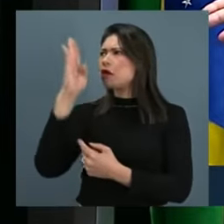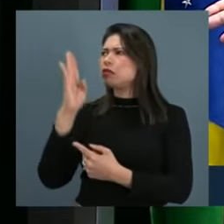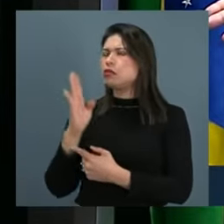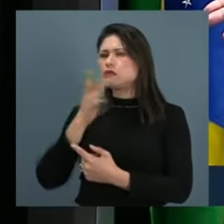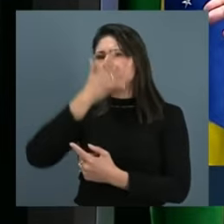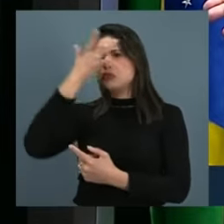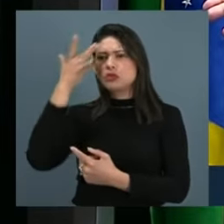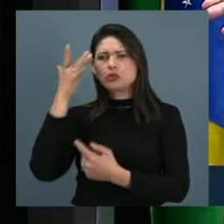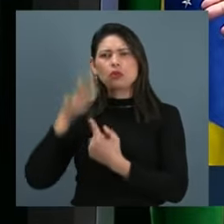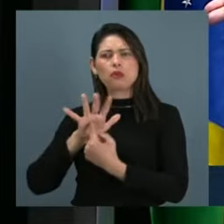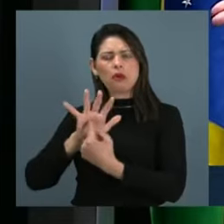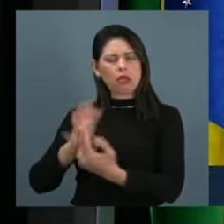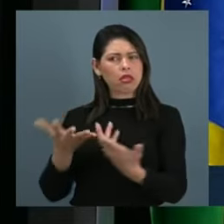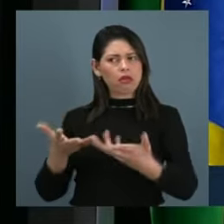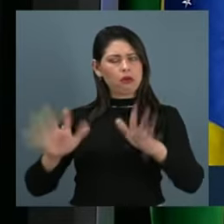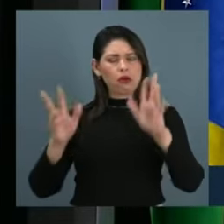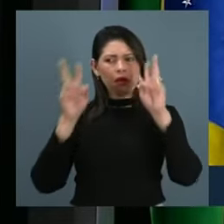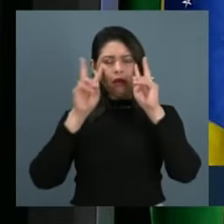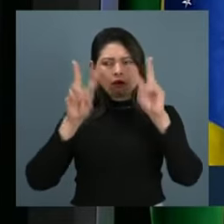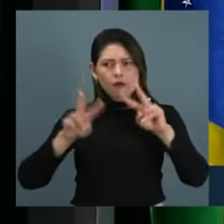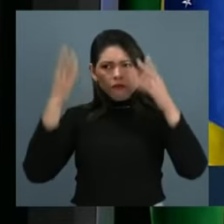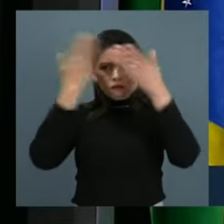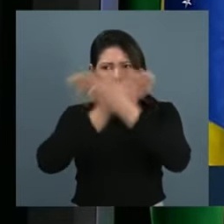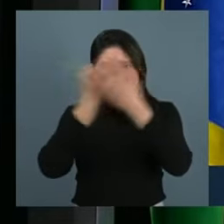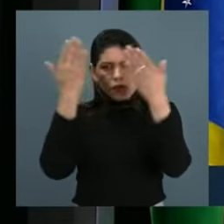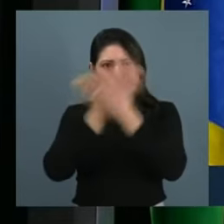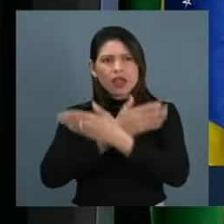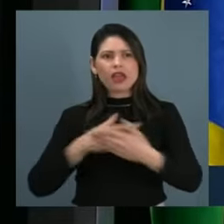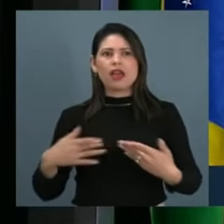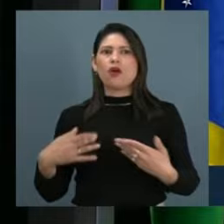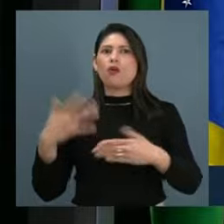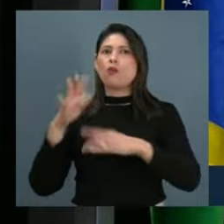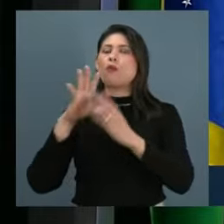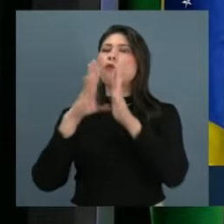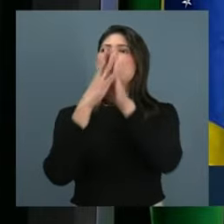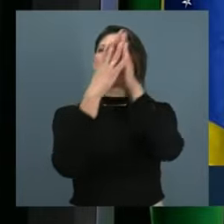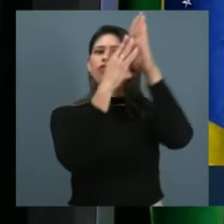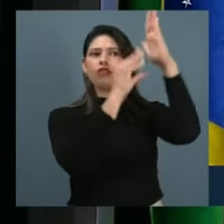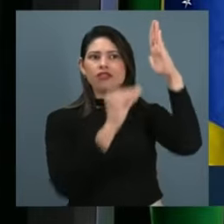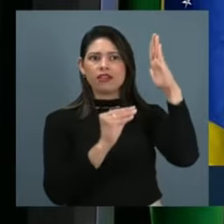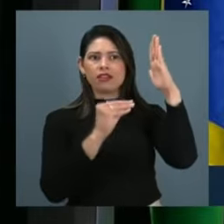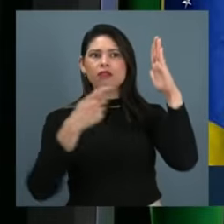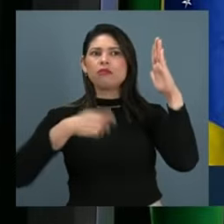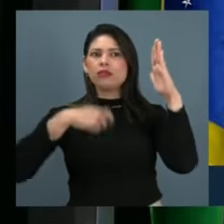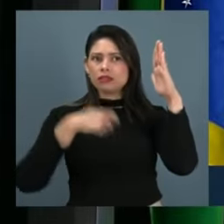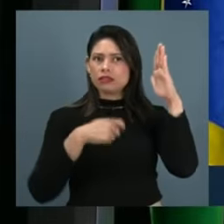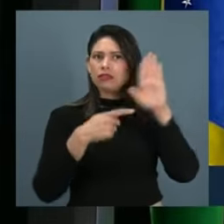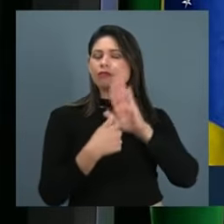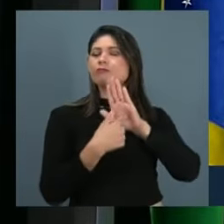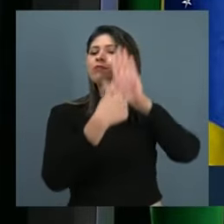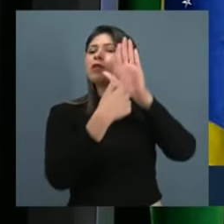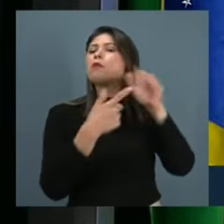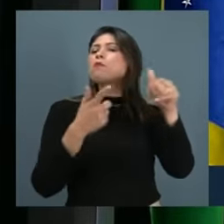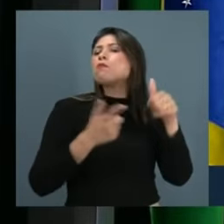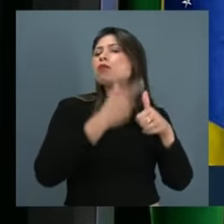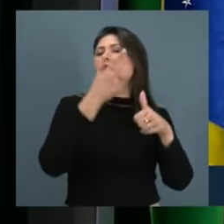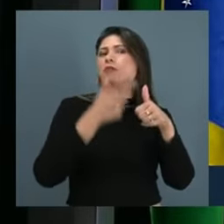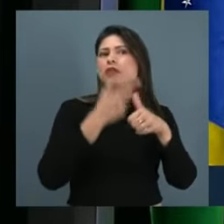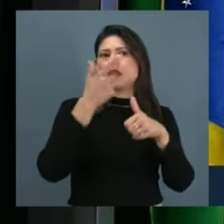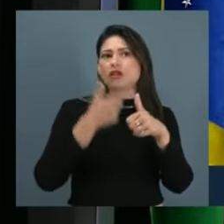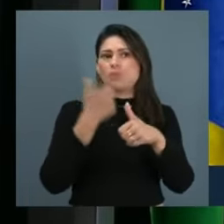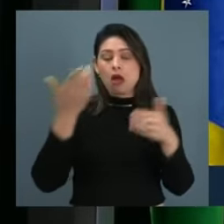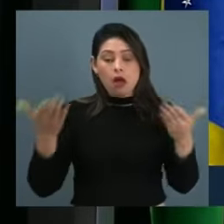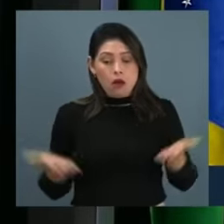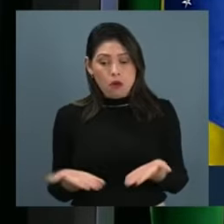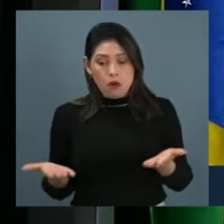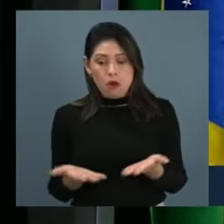ver. Porque o exemplo tem que vir de cima. Hoje, por omissão dessa casa do